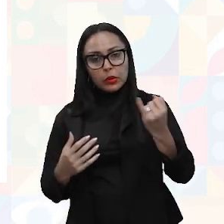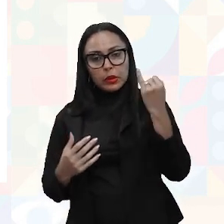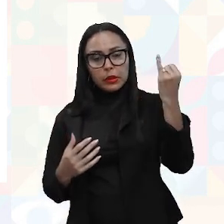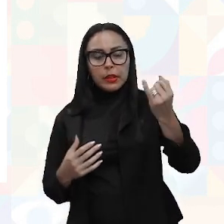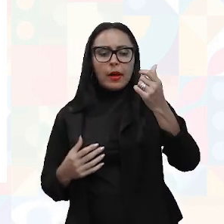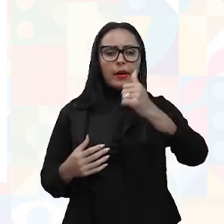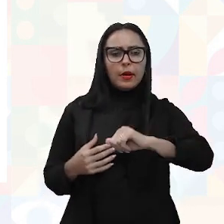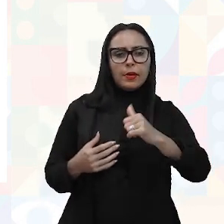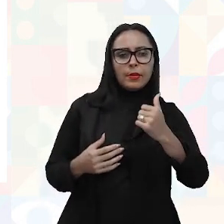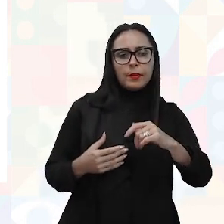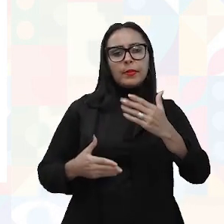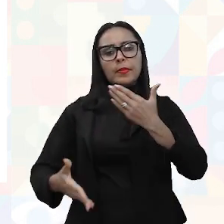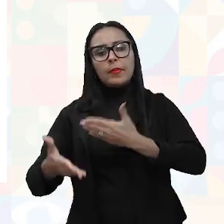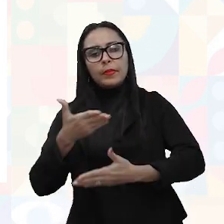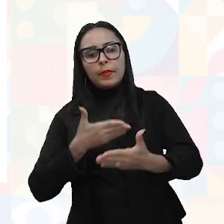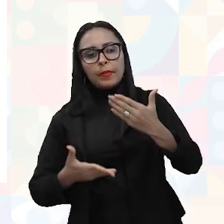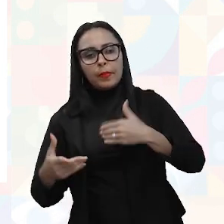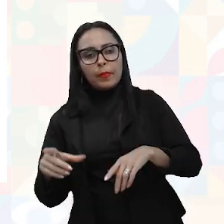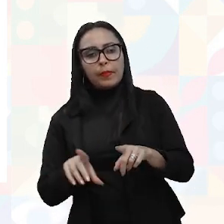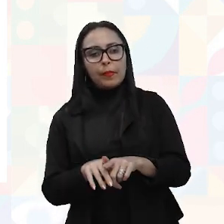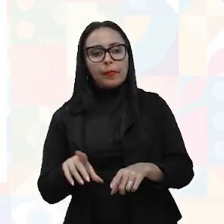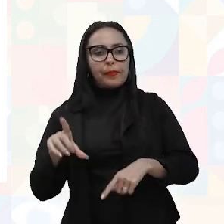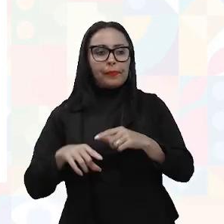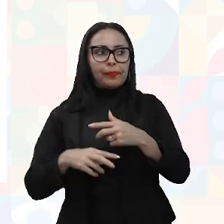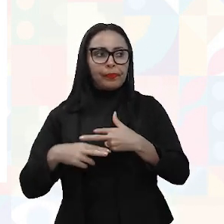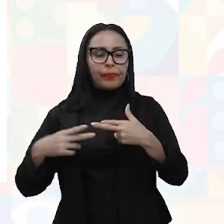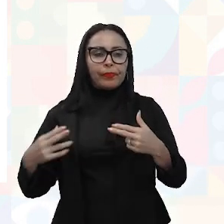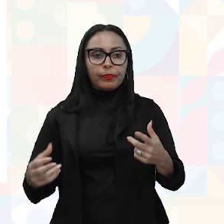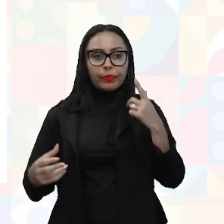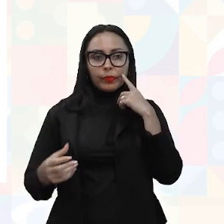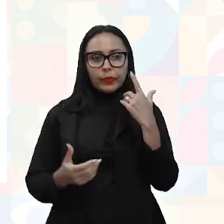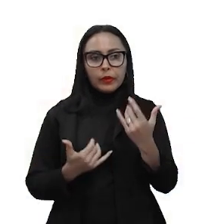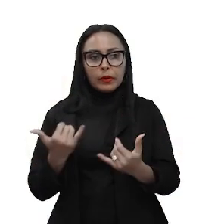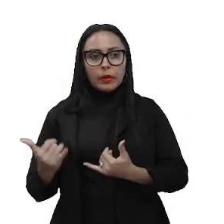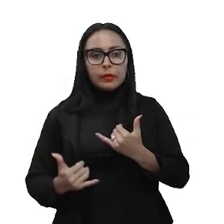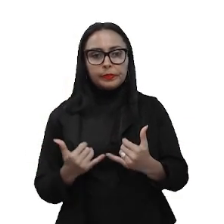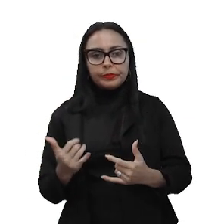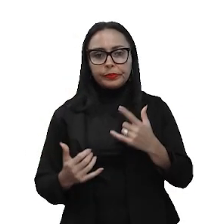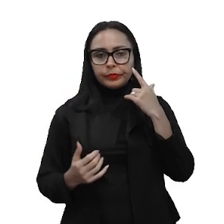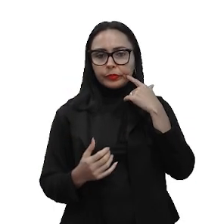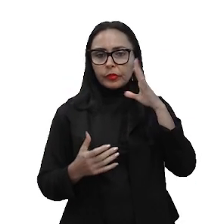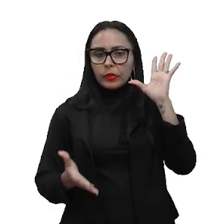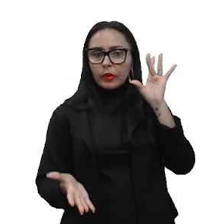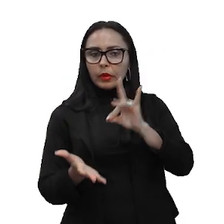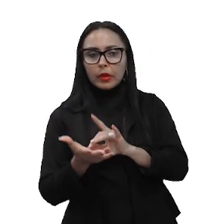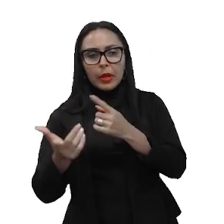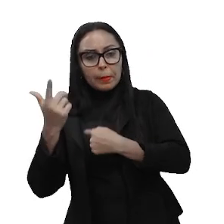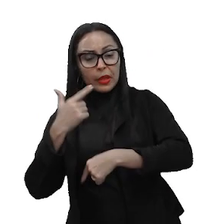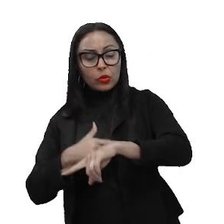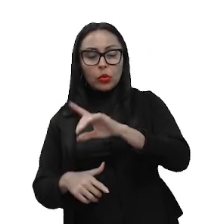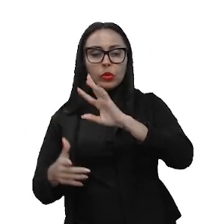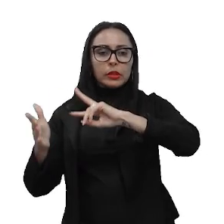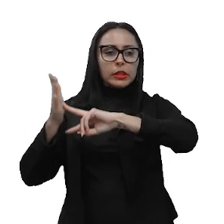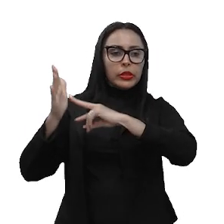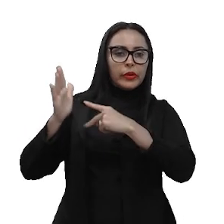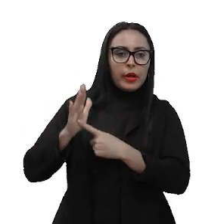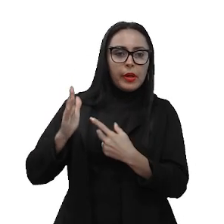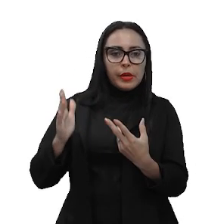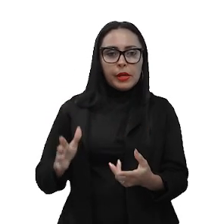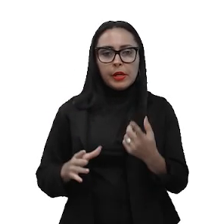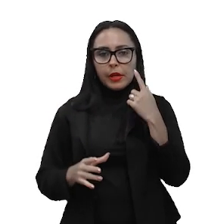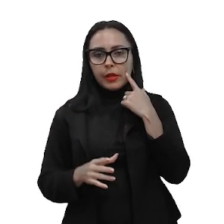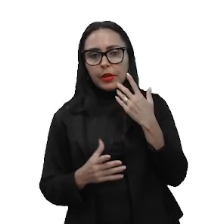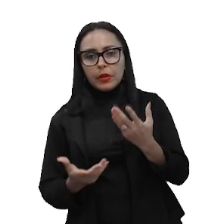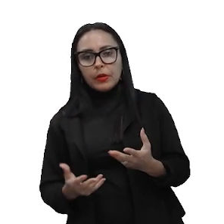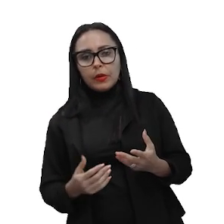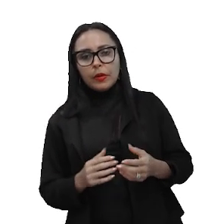baseia-se nas relações estabelecidas pelos objetos e funções do jogo e não pelo que remete enquanto significação. Ao ludólogo não é importante que o